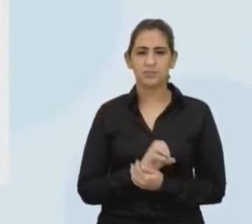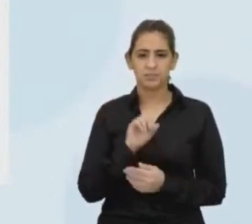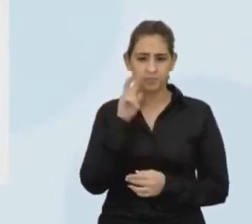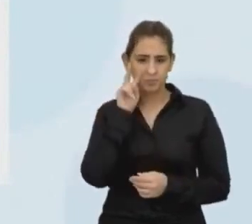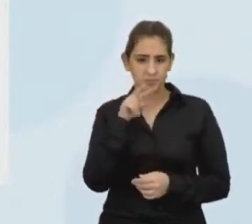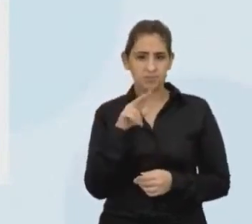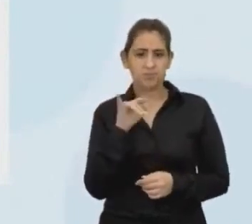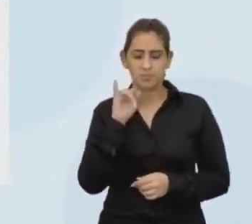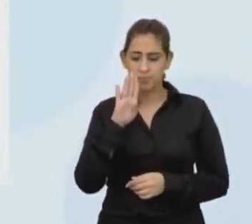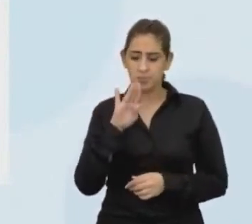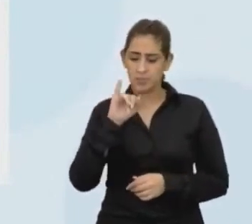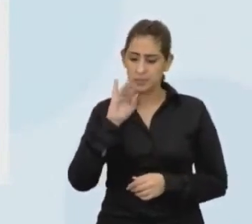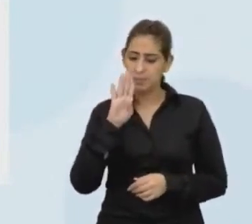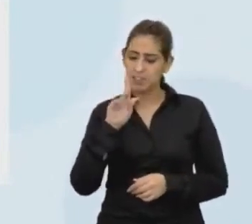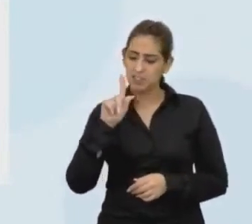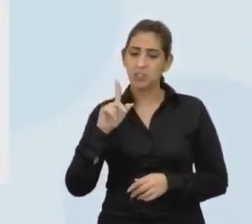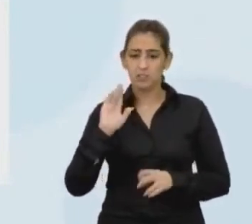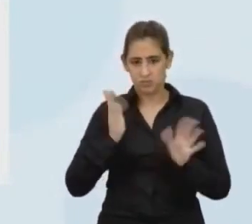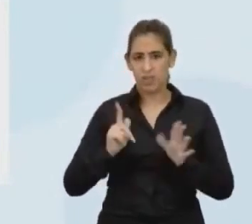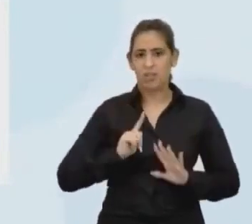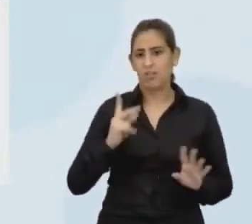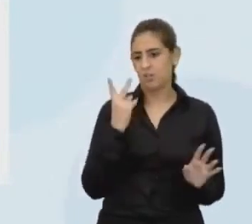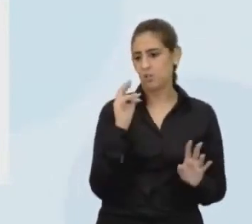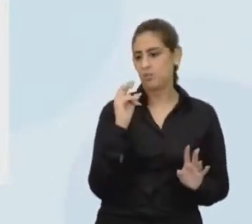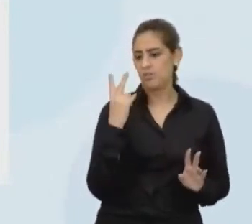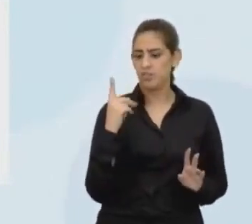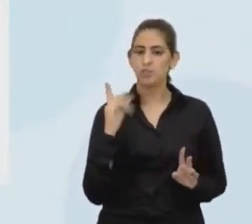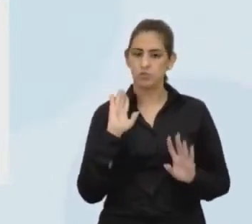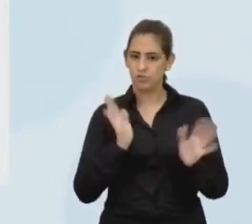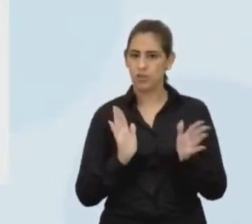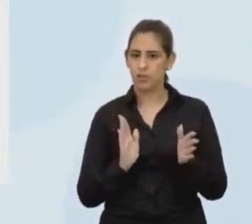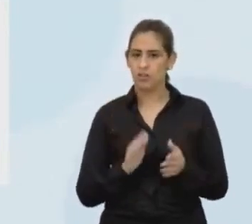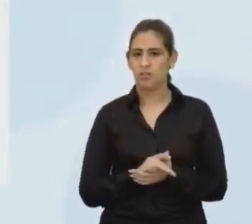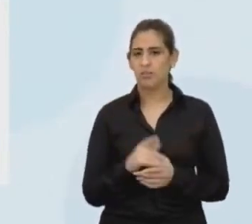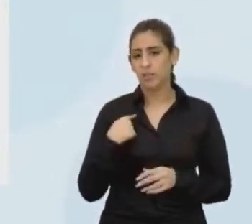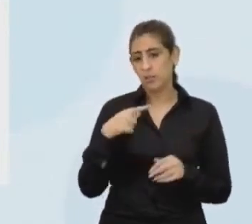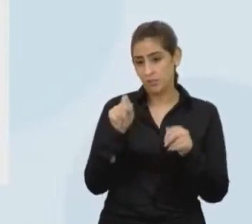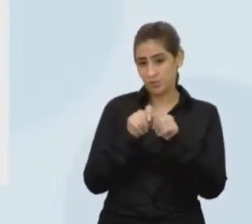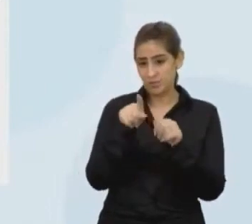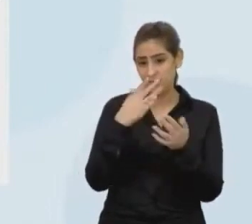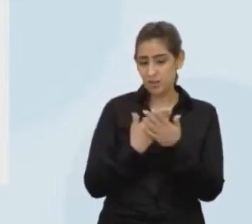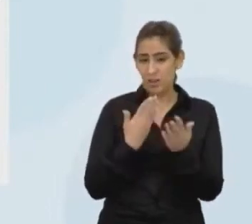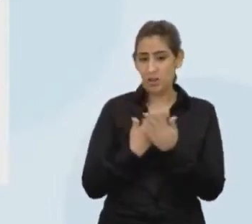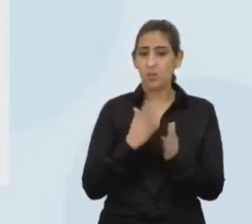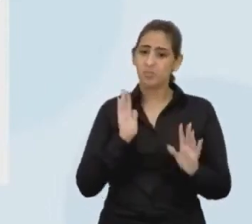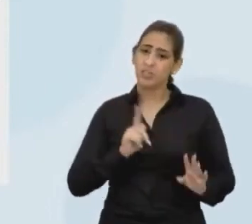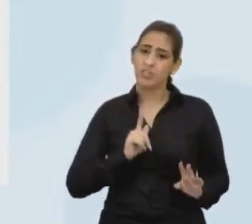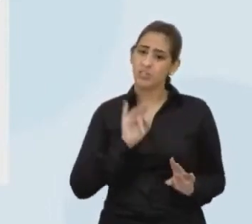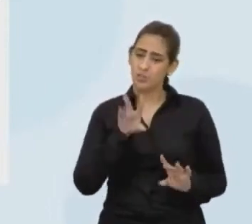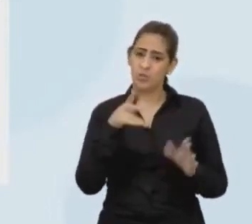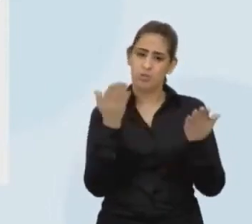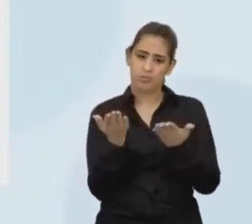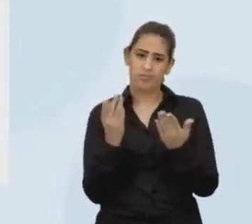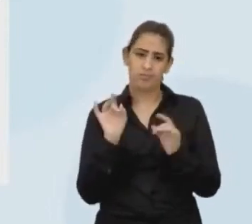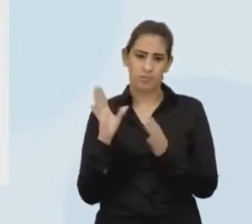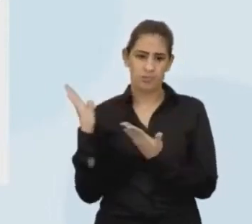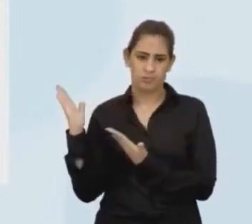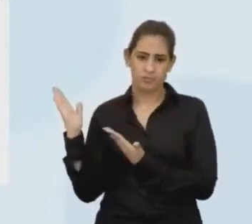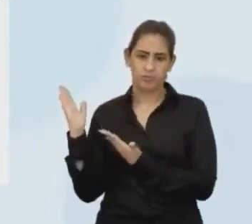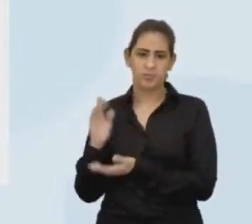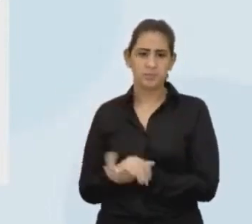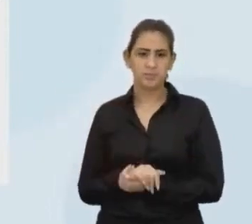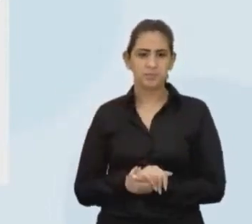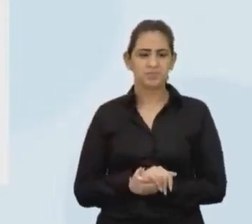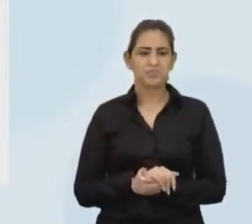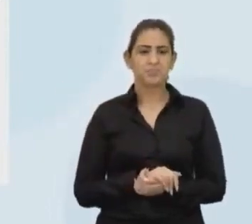acessarem lá no IBGE já tem lá dados de 2021 né que quando eu fiz essa aula tinha somente esse dado aí então nós temos aqui ó